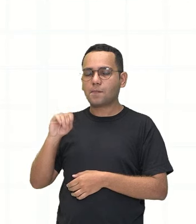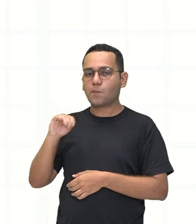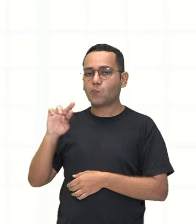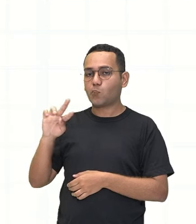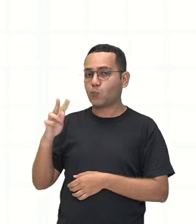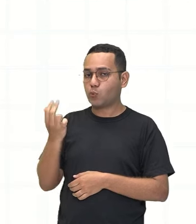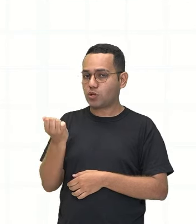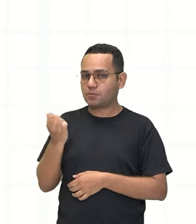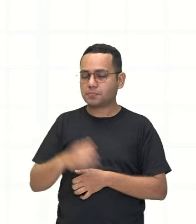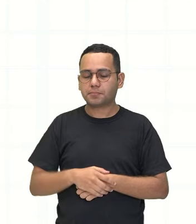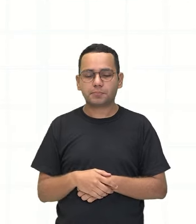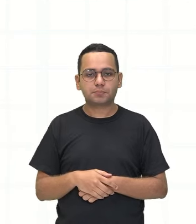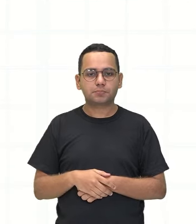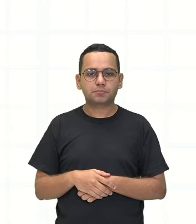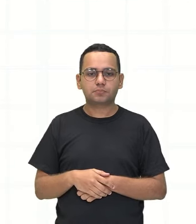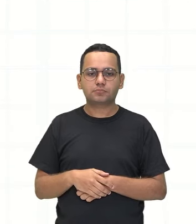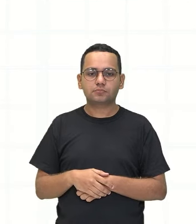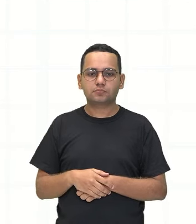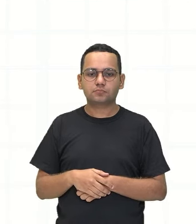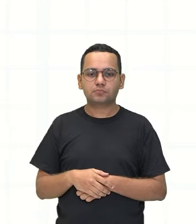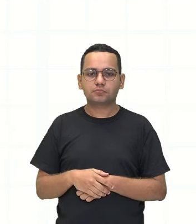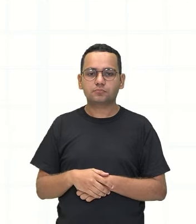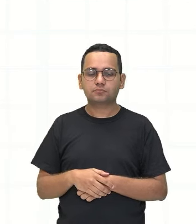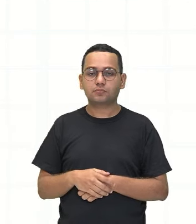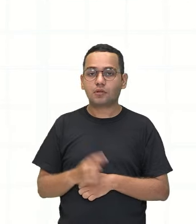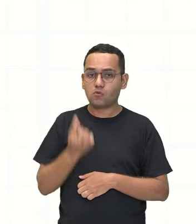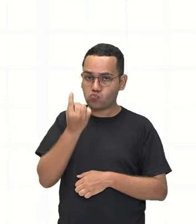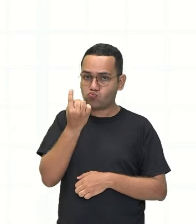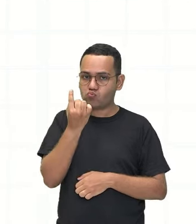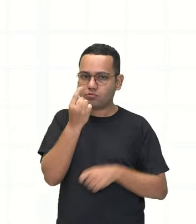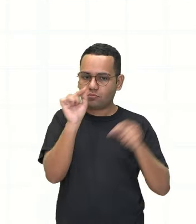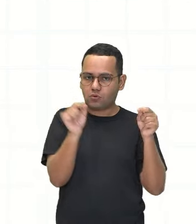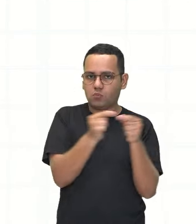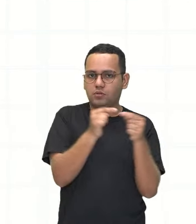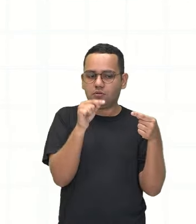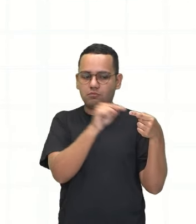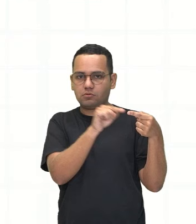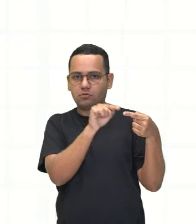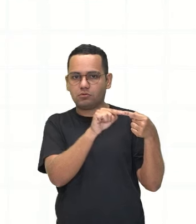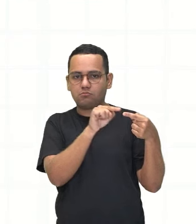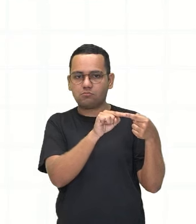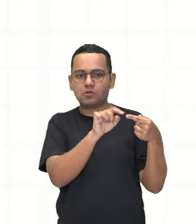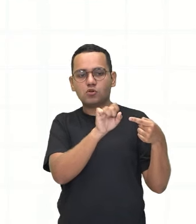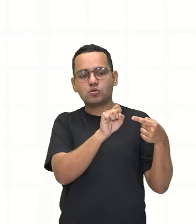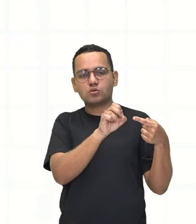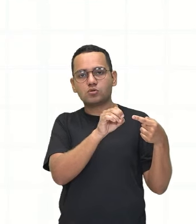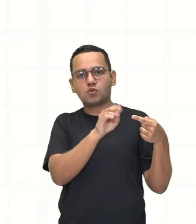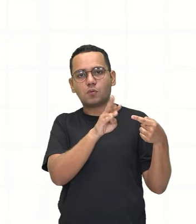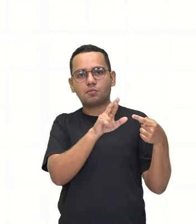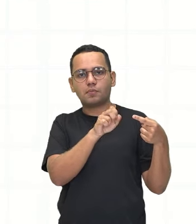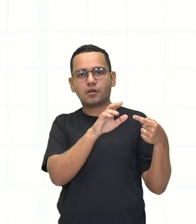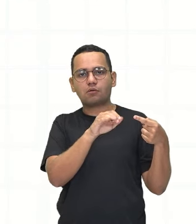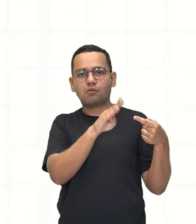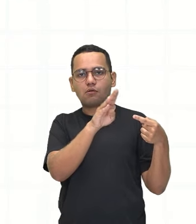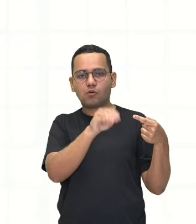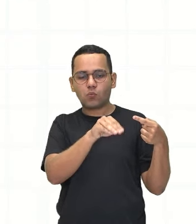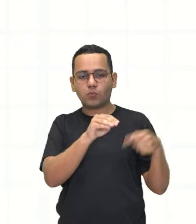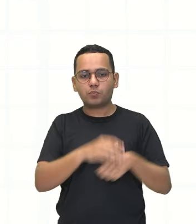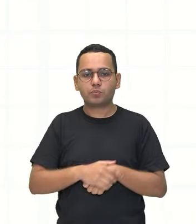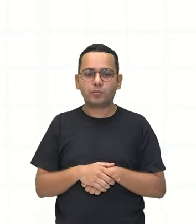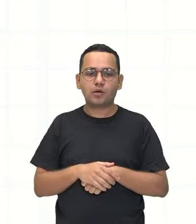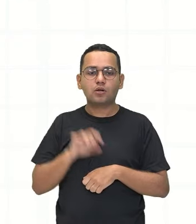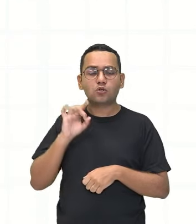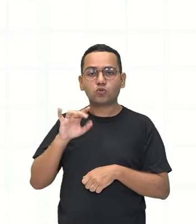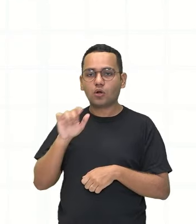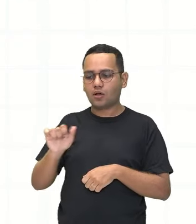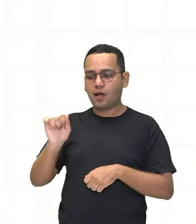A testemunha. Então, ele é sobrecomum. Por quê? Porque eu vou usar apenas o artigo a aqui, né?